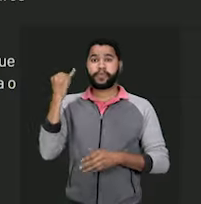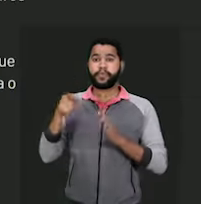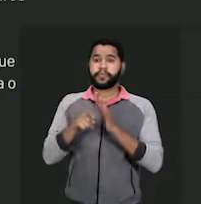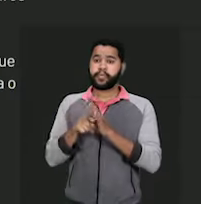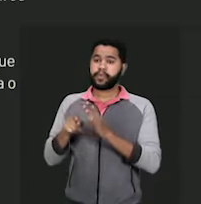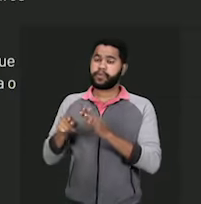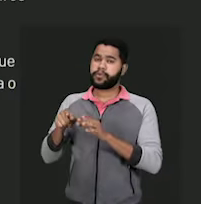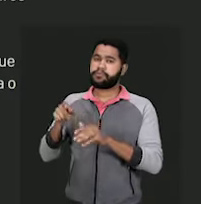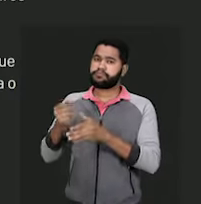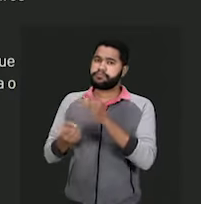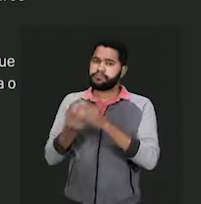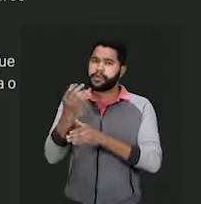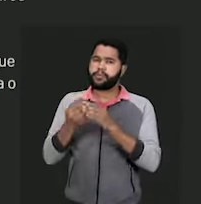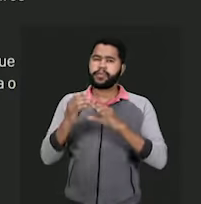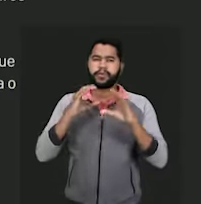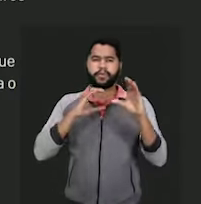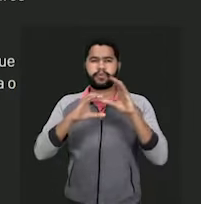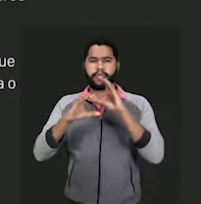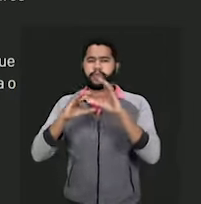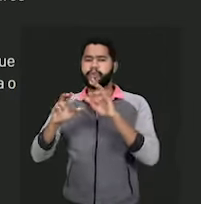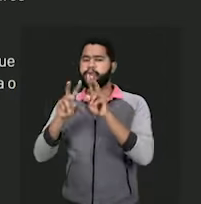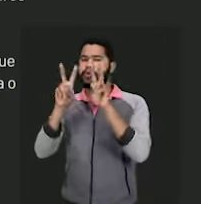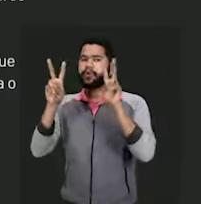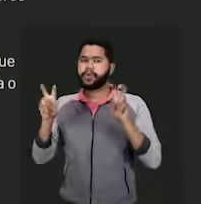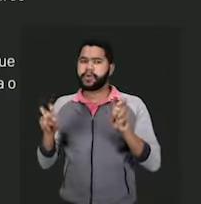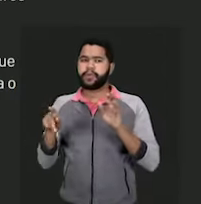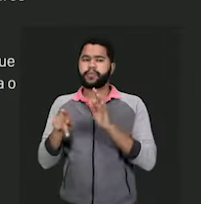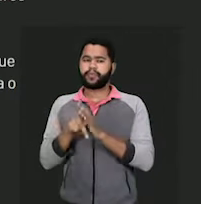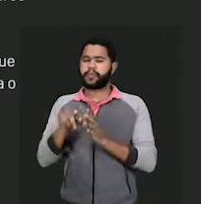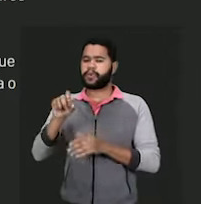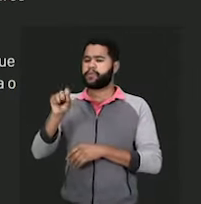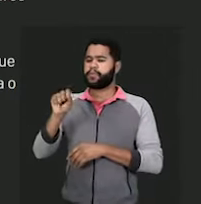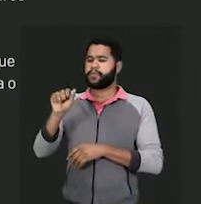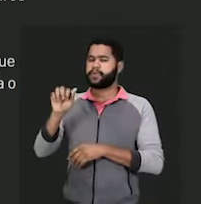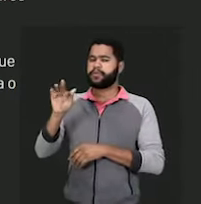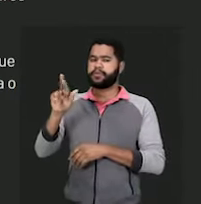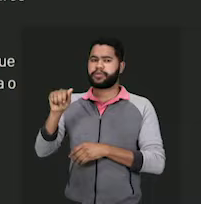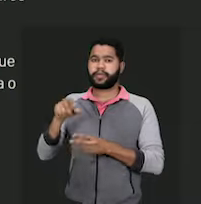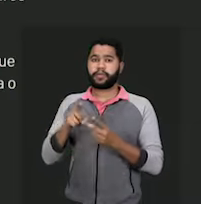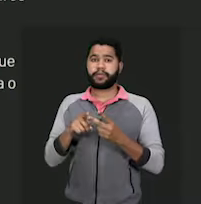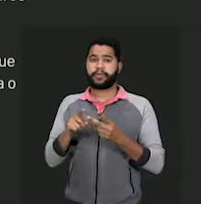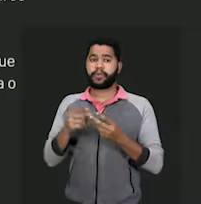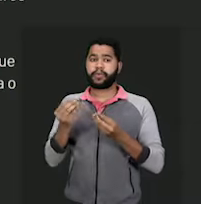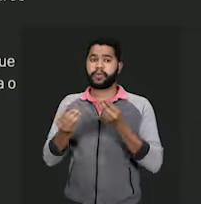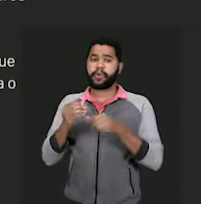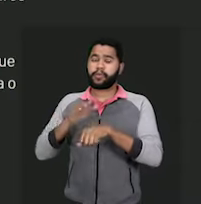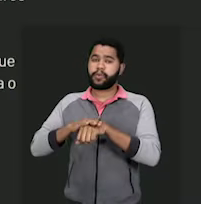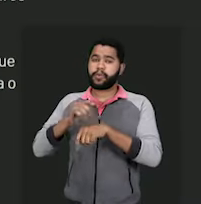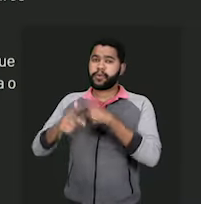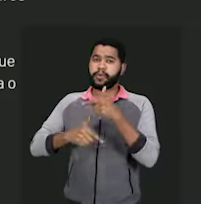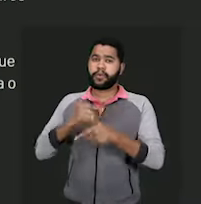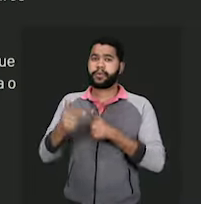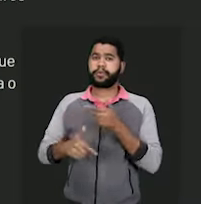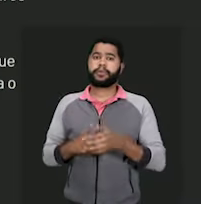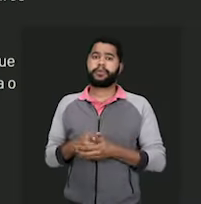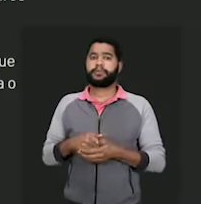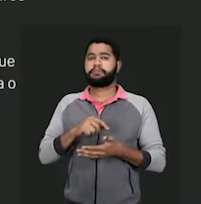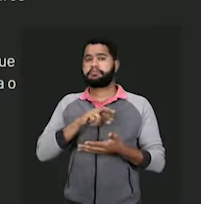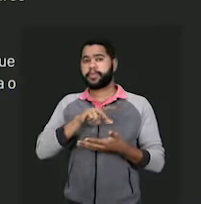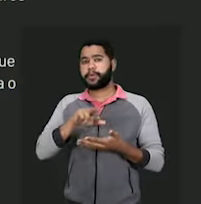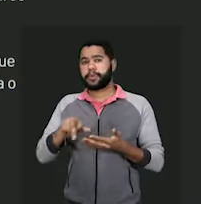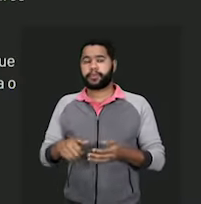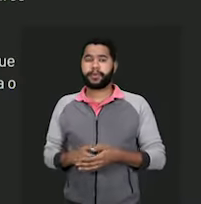produtores mineiros se comuniquem sobre a safra o custeio destino mão de obra maquinário